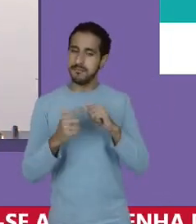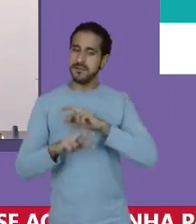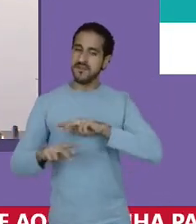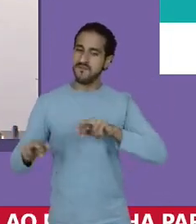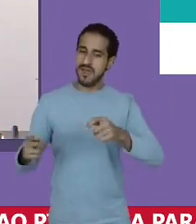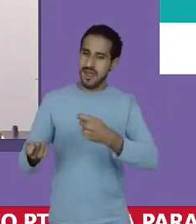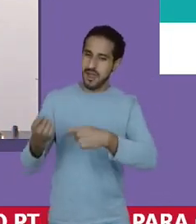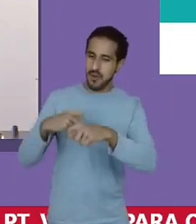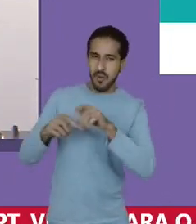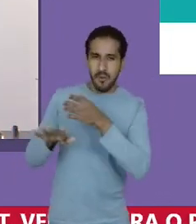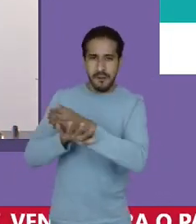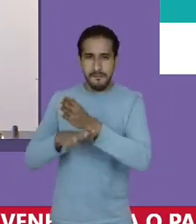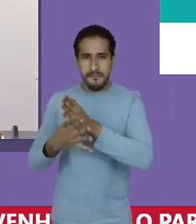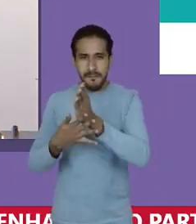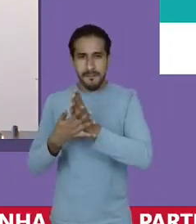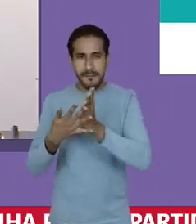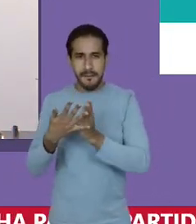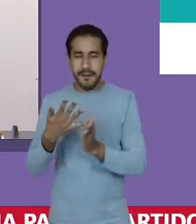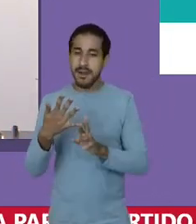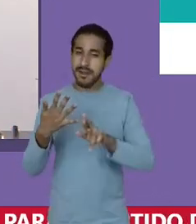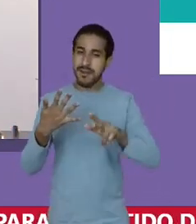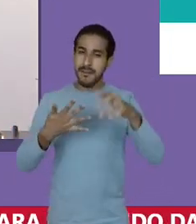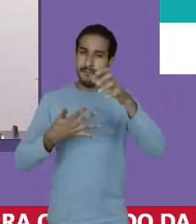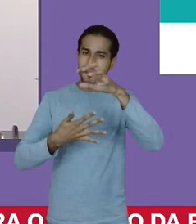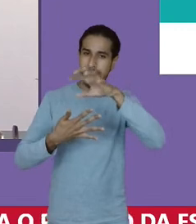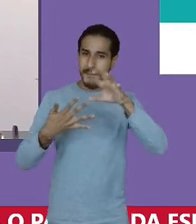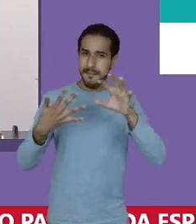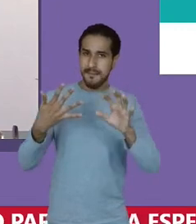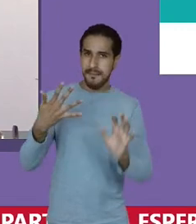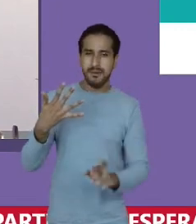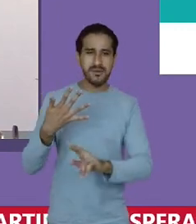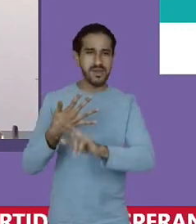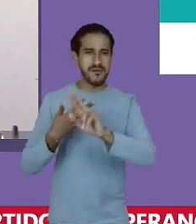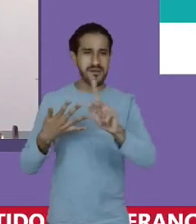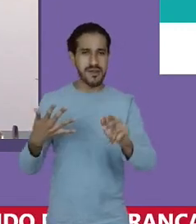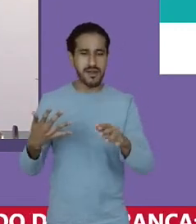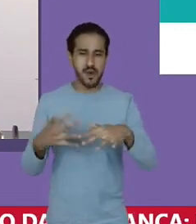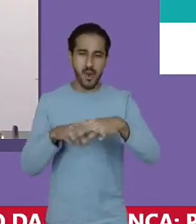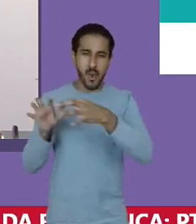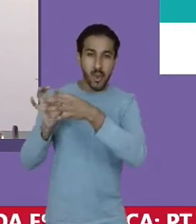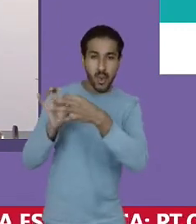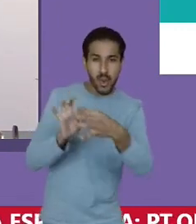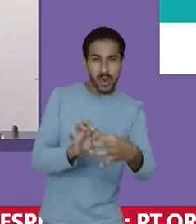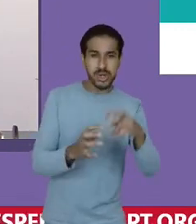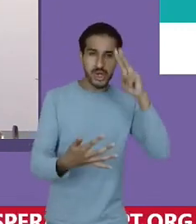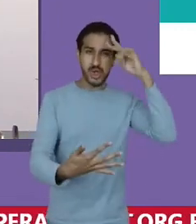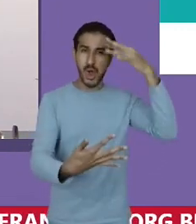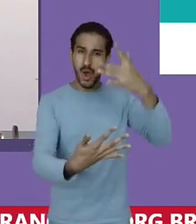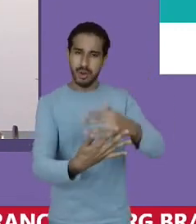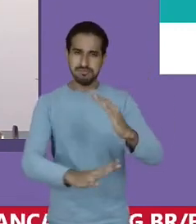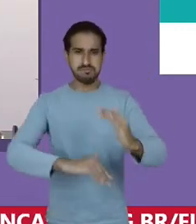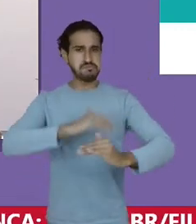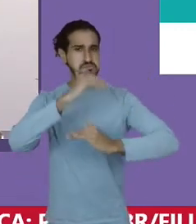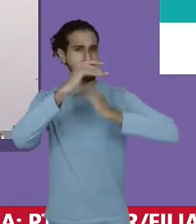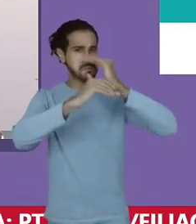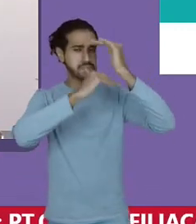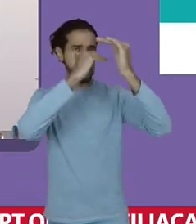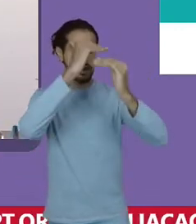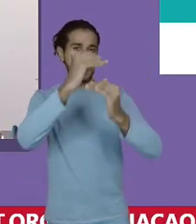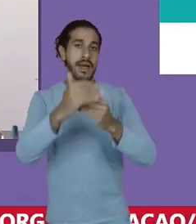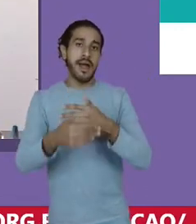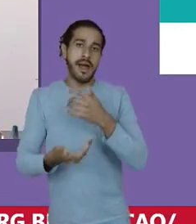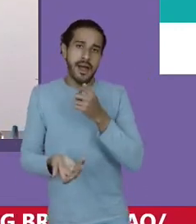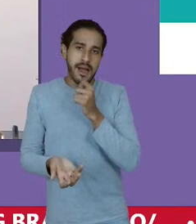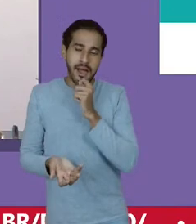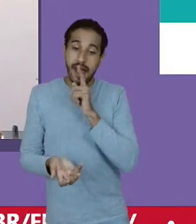diferentes mercados, com diferentes produções de diferentes portes, com diferentes condições ou históricos de avanço